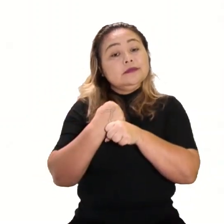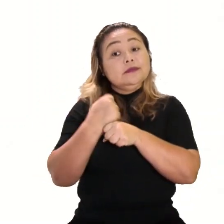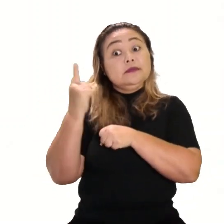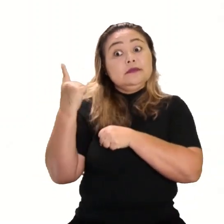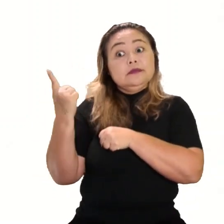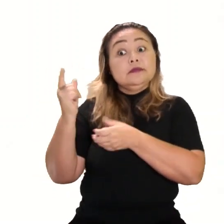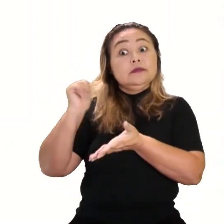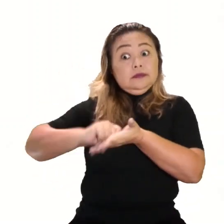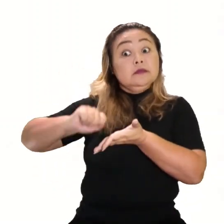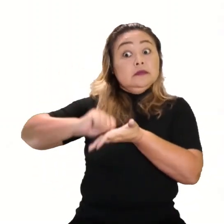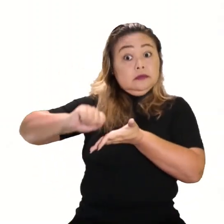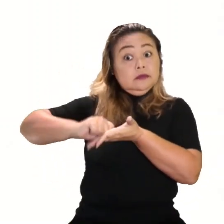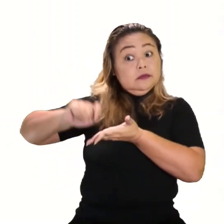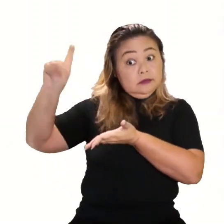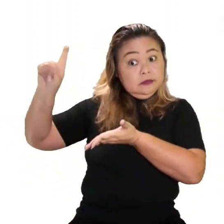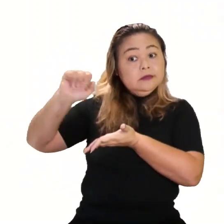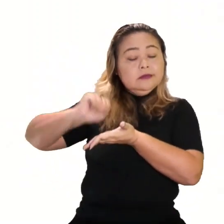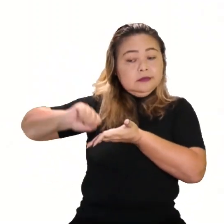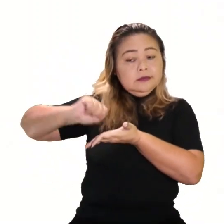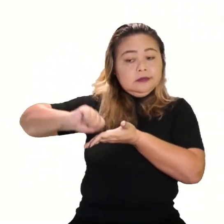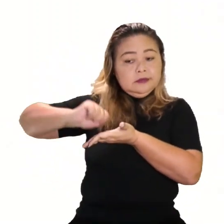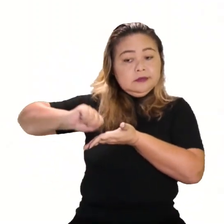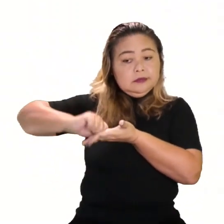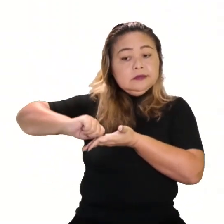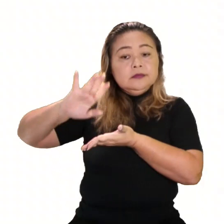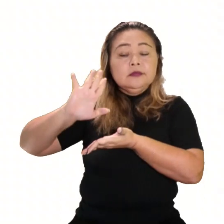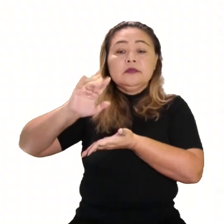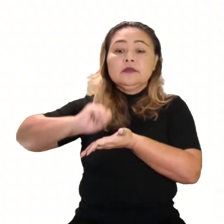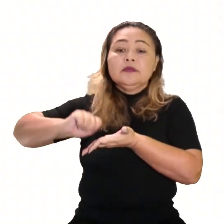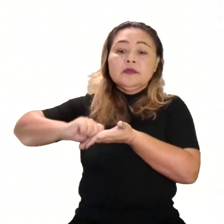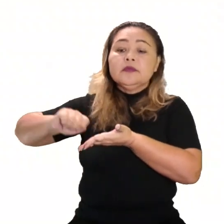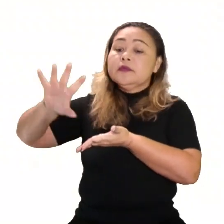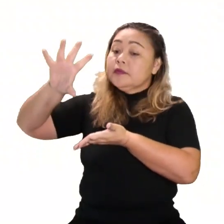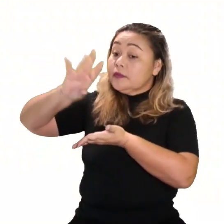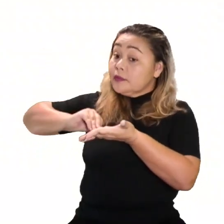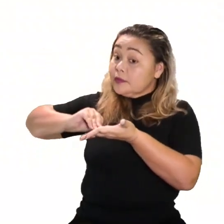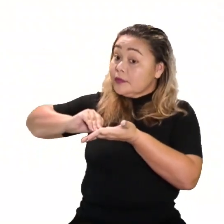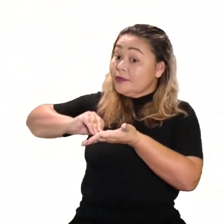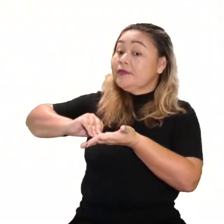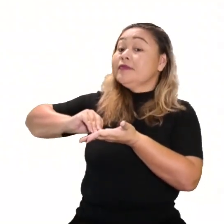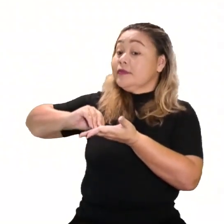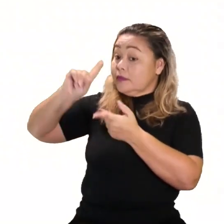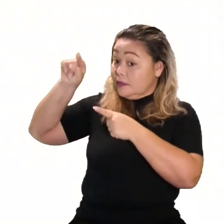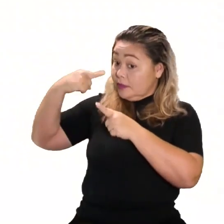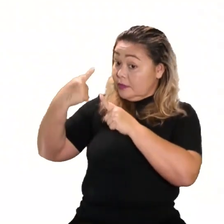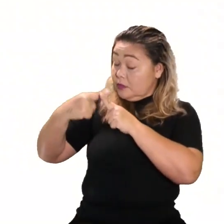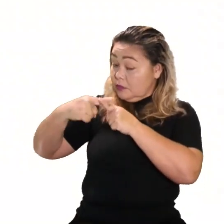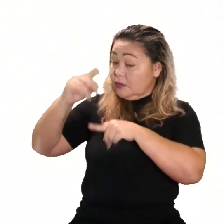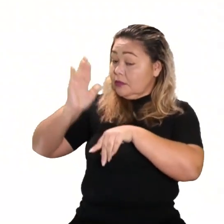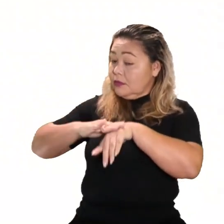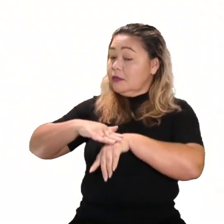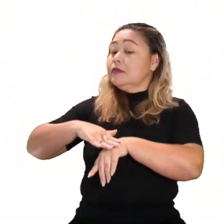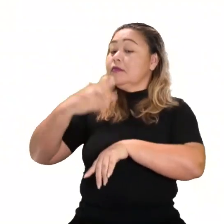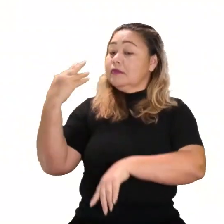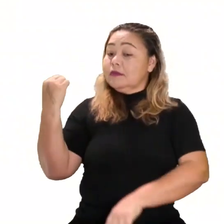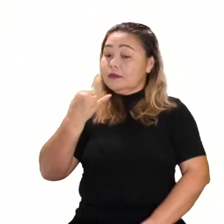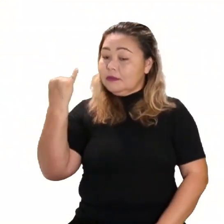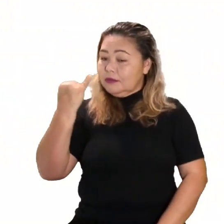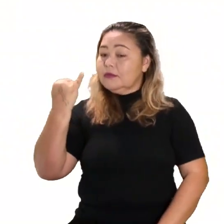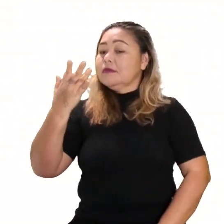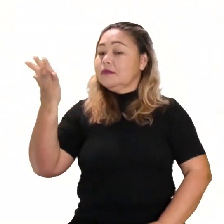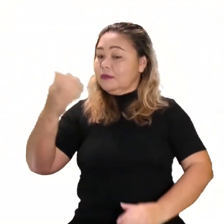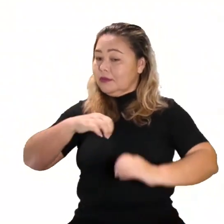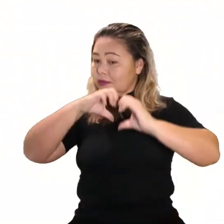Gente, pode anotar, viu? Coração da aula. Pode anotar o coraçãozinho da aula, porque você vai precisar, tá? Então, ó, SN